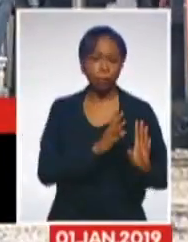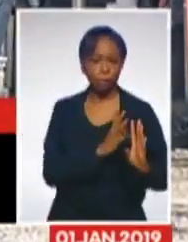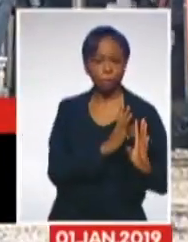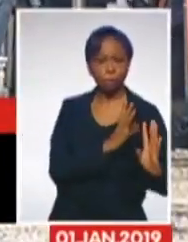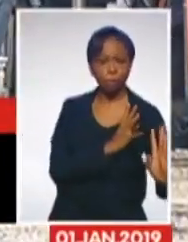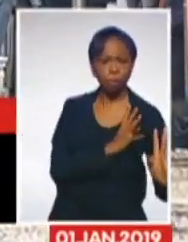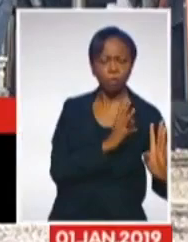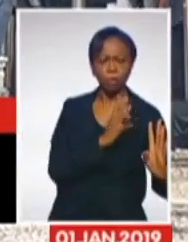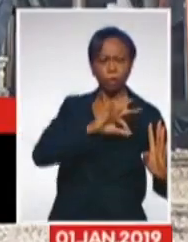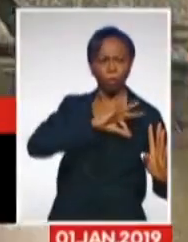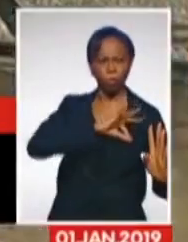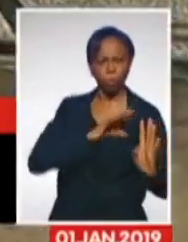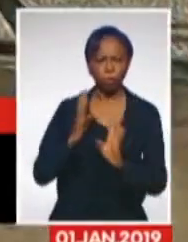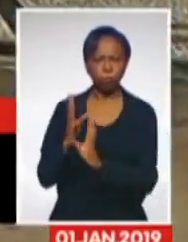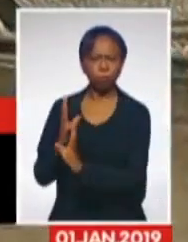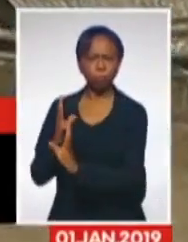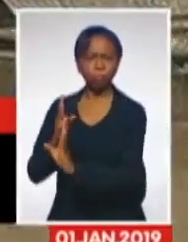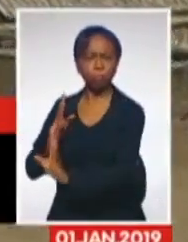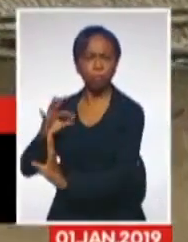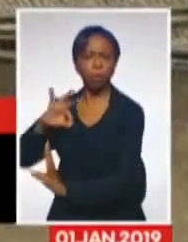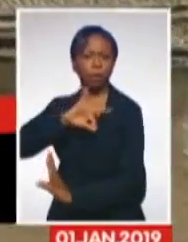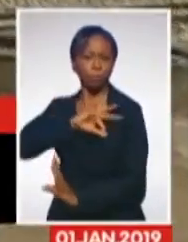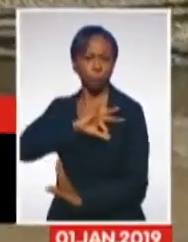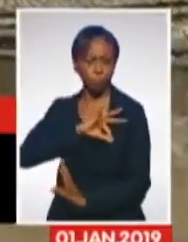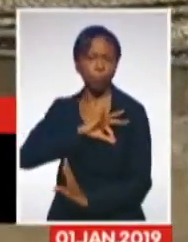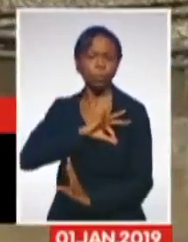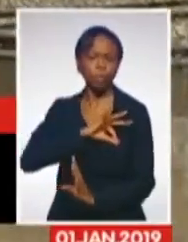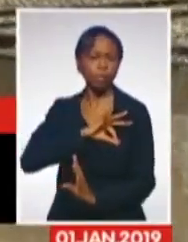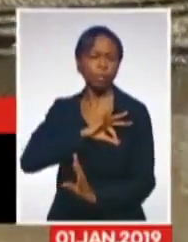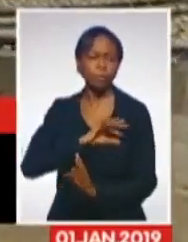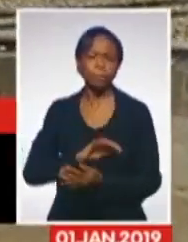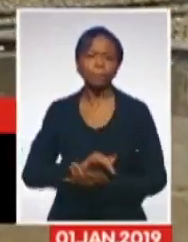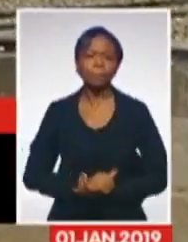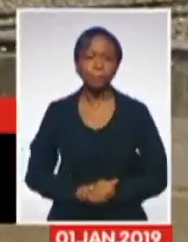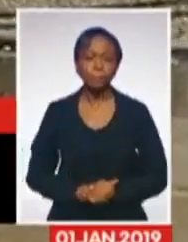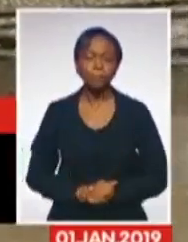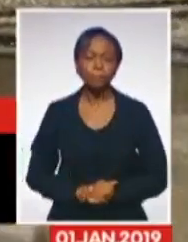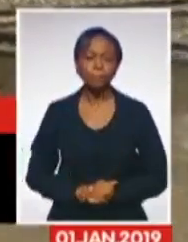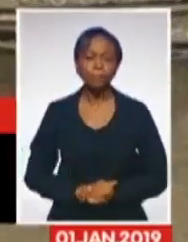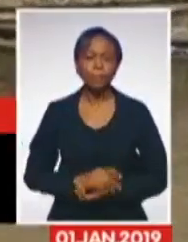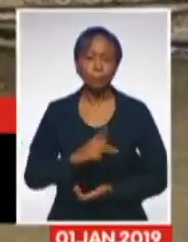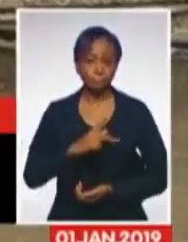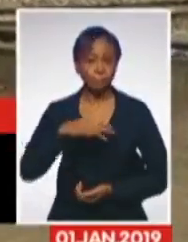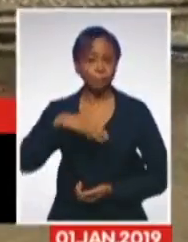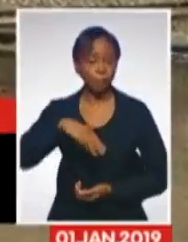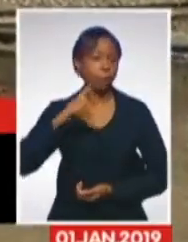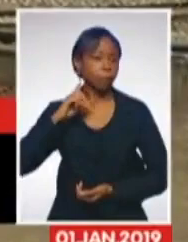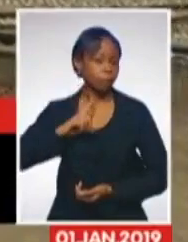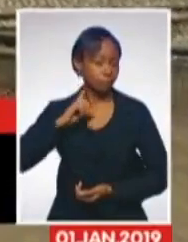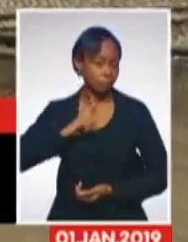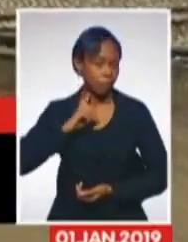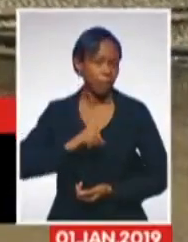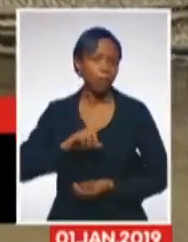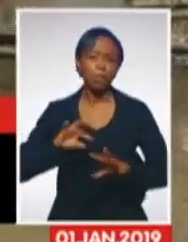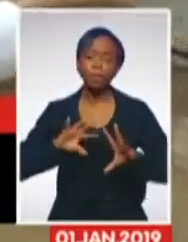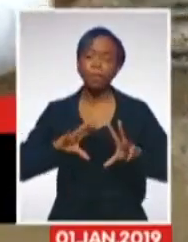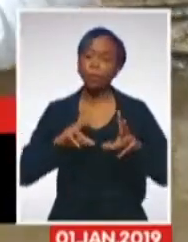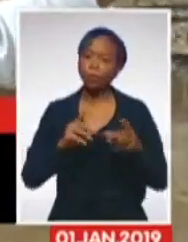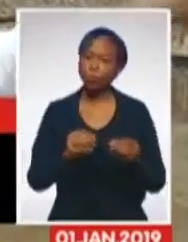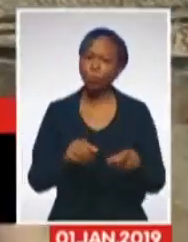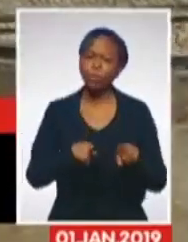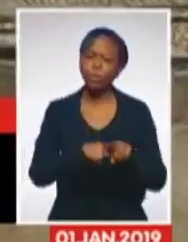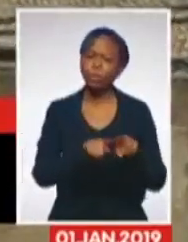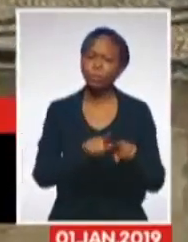ali, enfileirados, uma tradição secular aí da guarda da Polícia Militar de Minas Gerais. Passa pelos prefeitos,